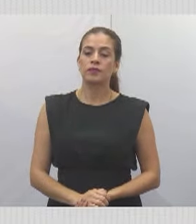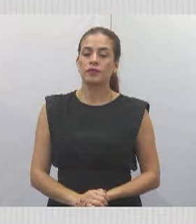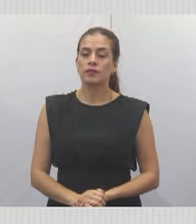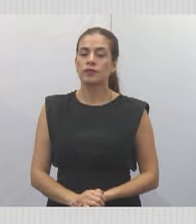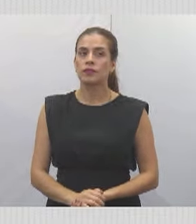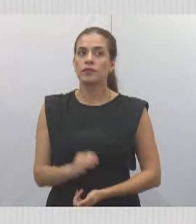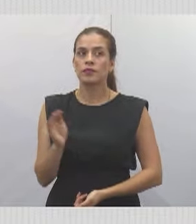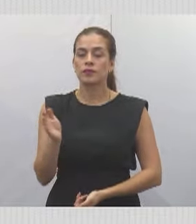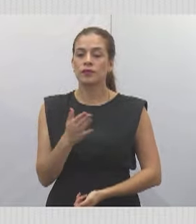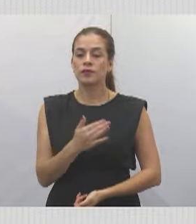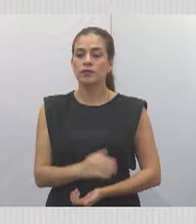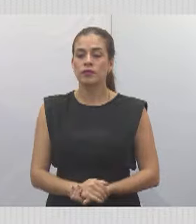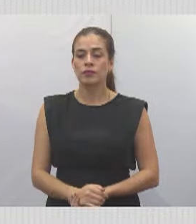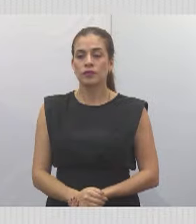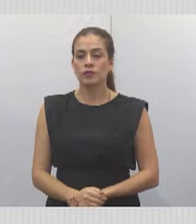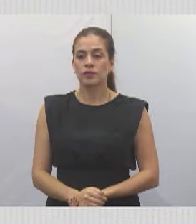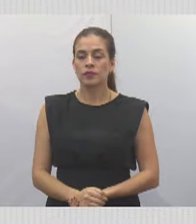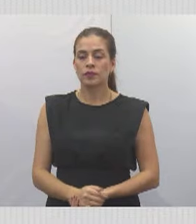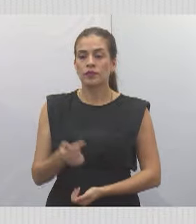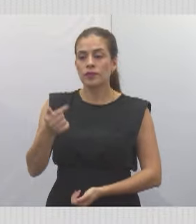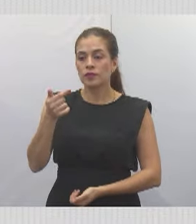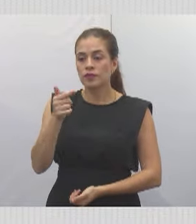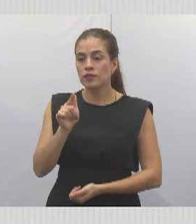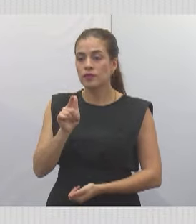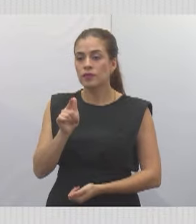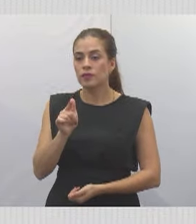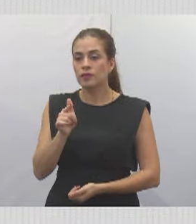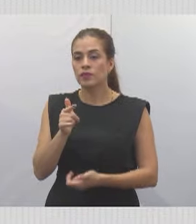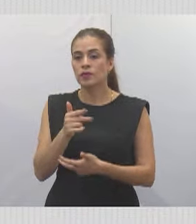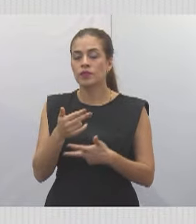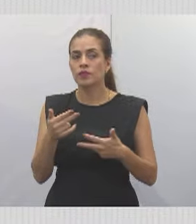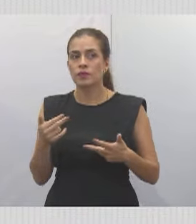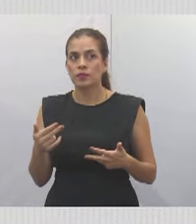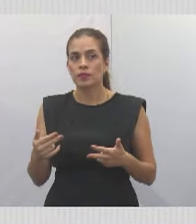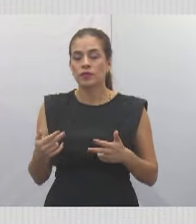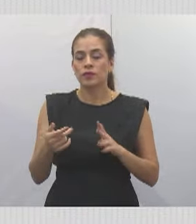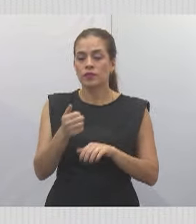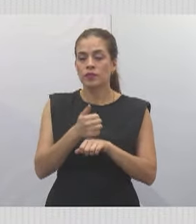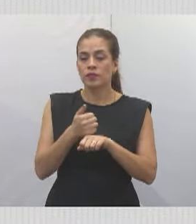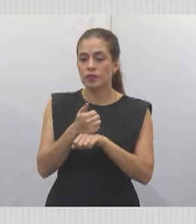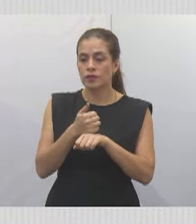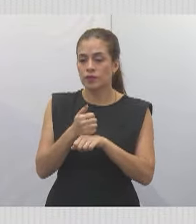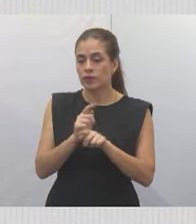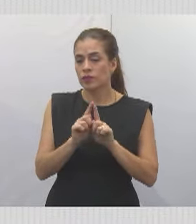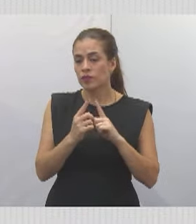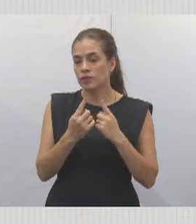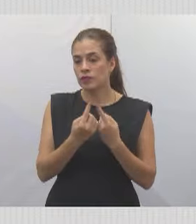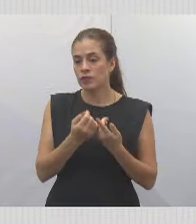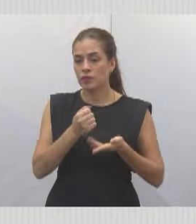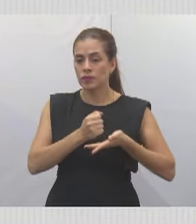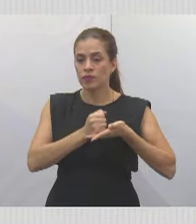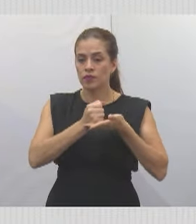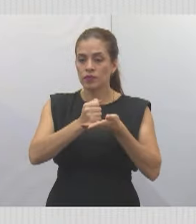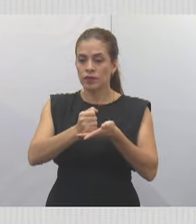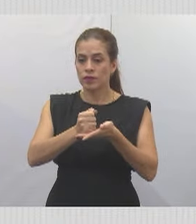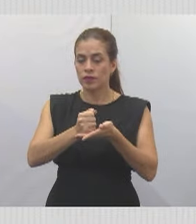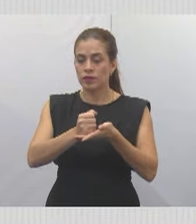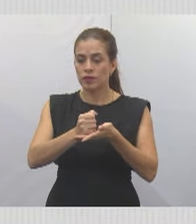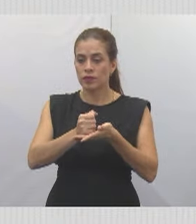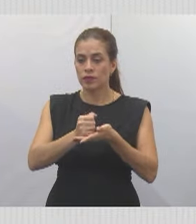No próximo quadro, outras produções dos profissionais, principalmente da equipe de apoio. Damos destaque